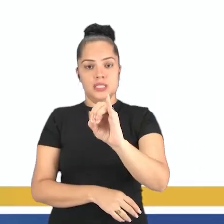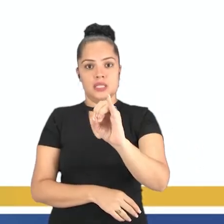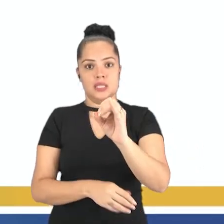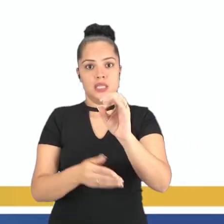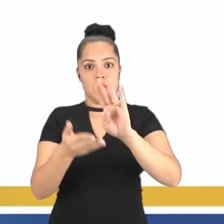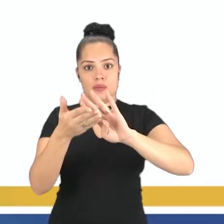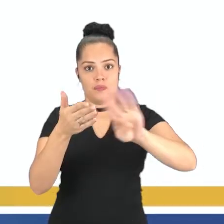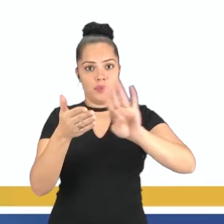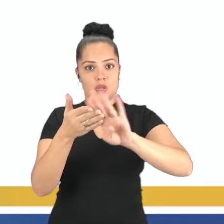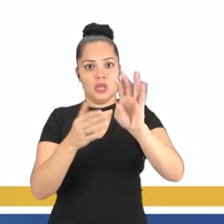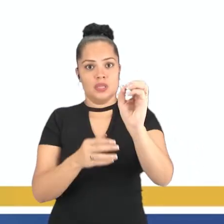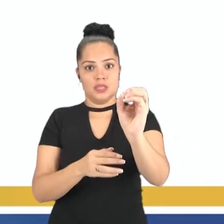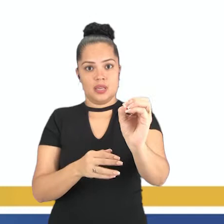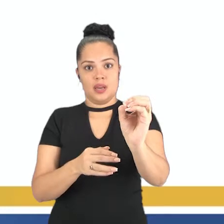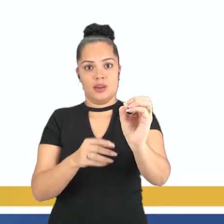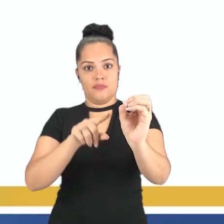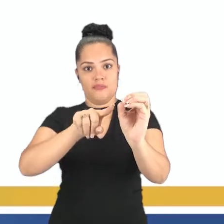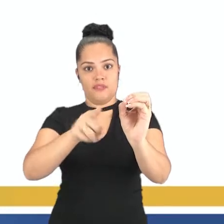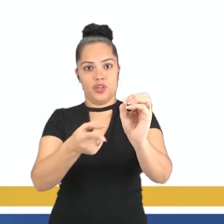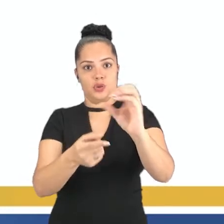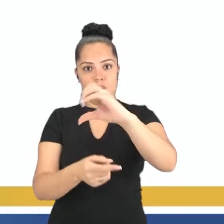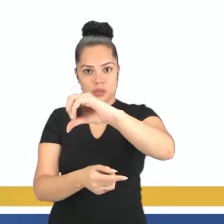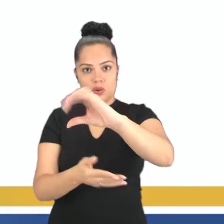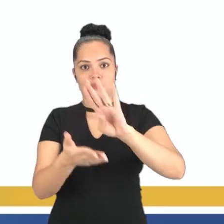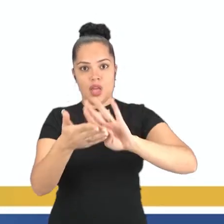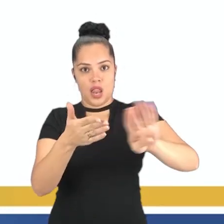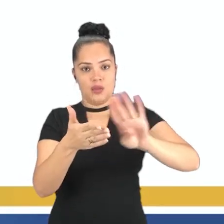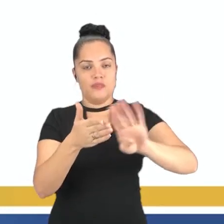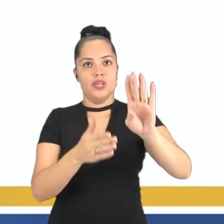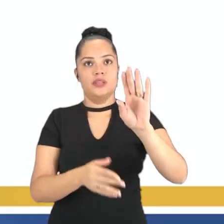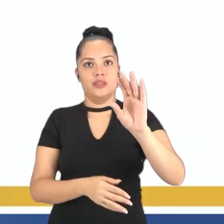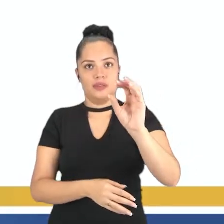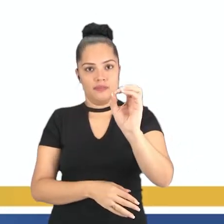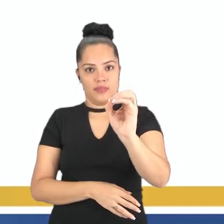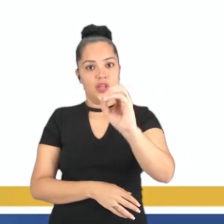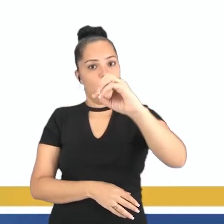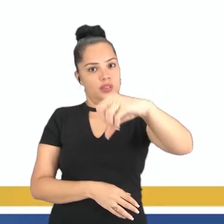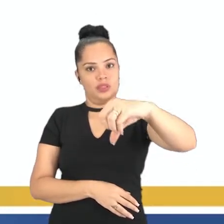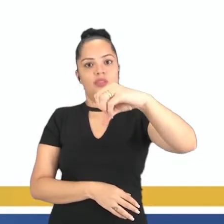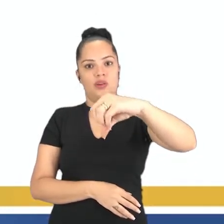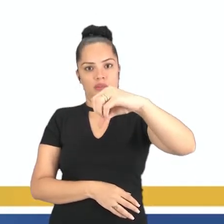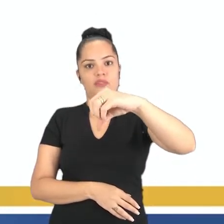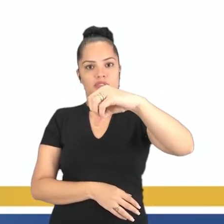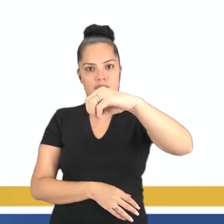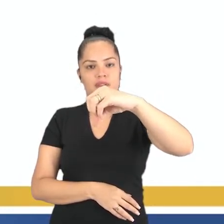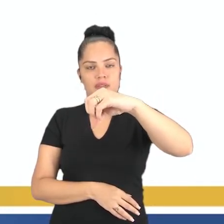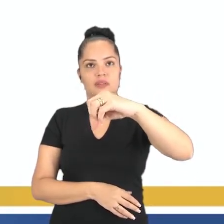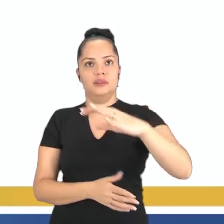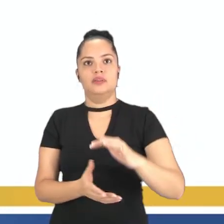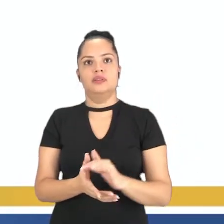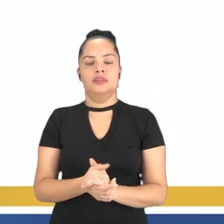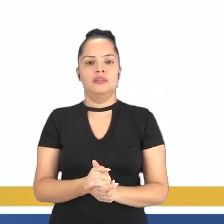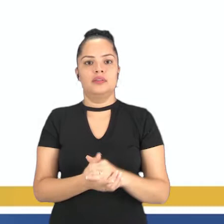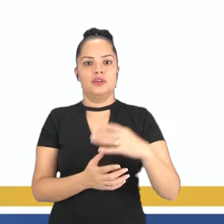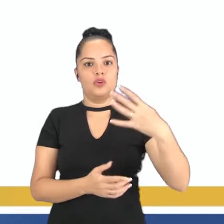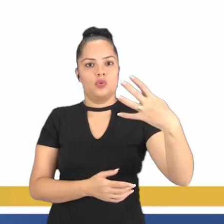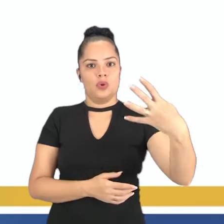0 à esquerda? 0 à esquerda é nada, então o 0,9 vai ficar apenas 9.